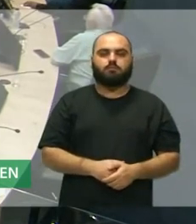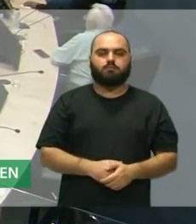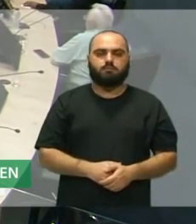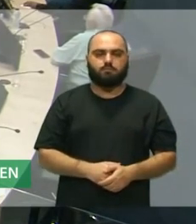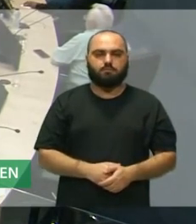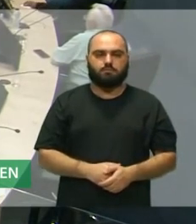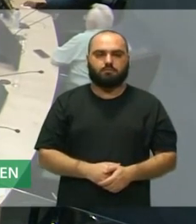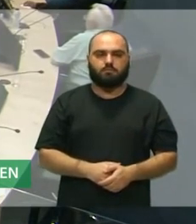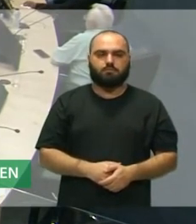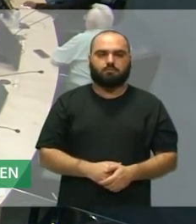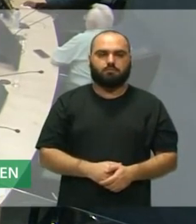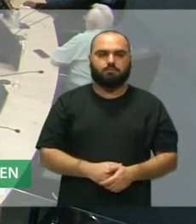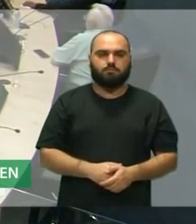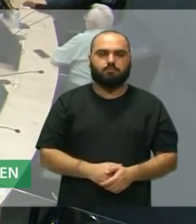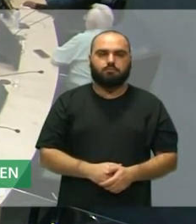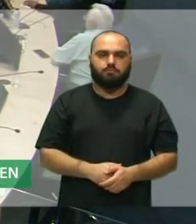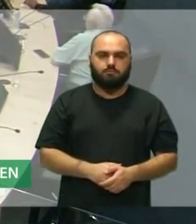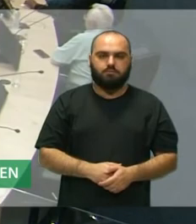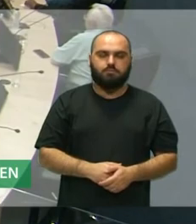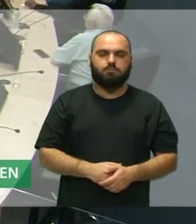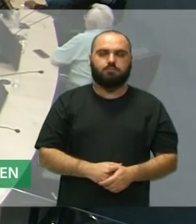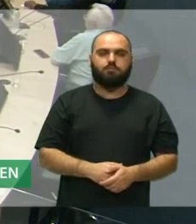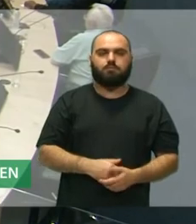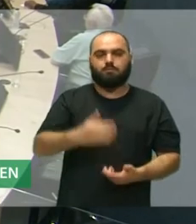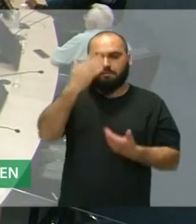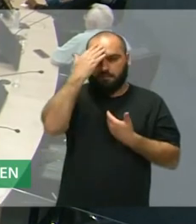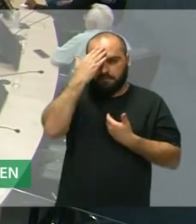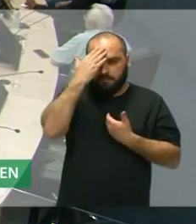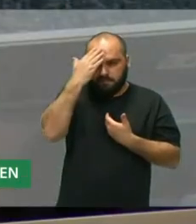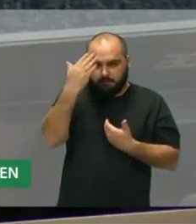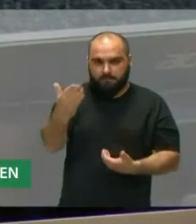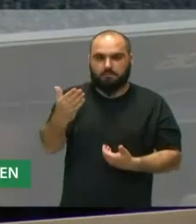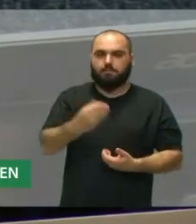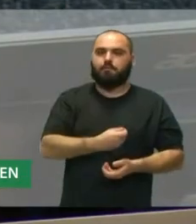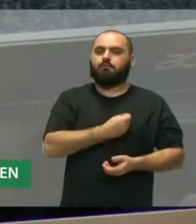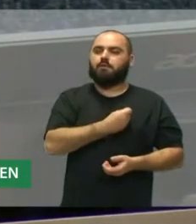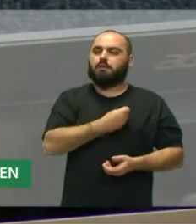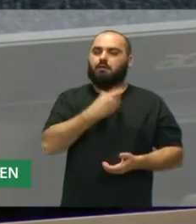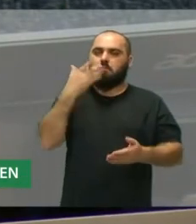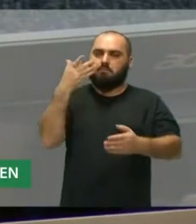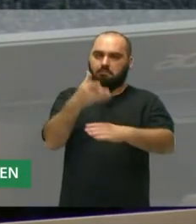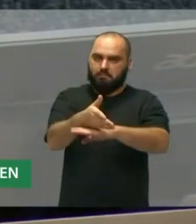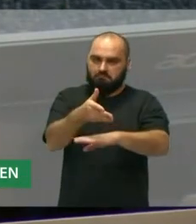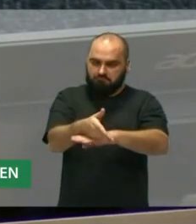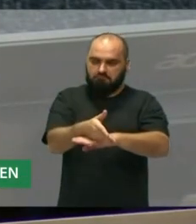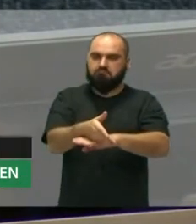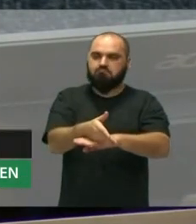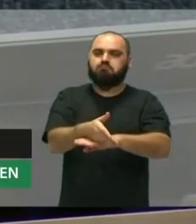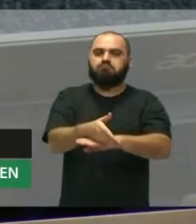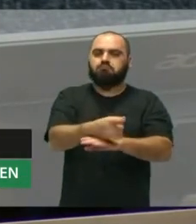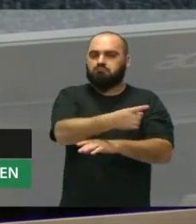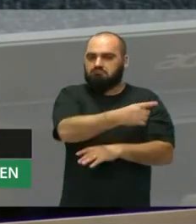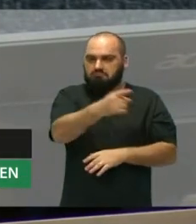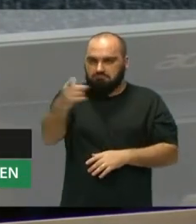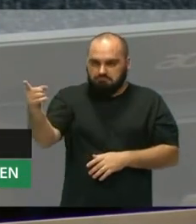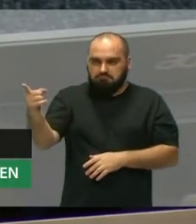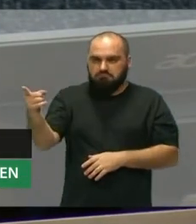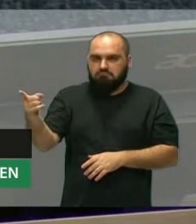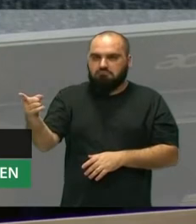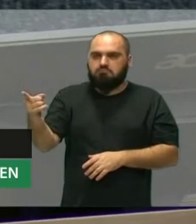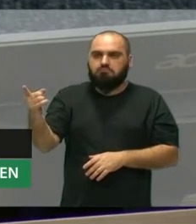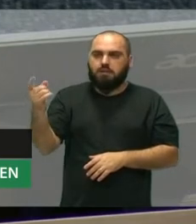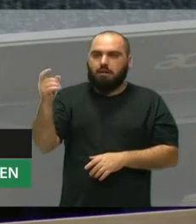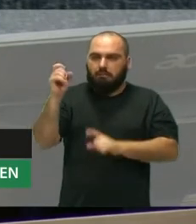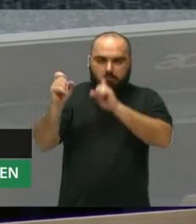Buenas. Deixar registrado o agradecimento pela participação, pela iniciativa de vocês e